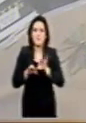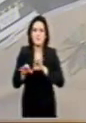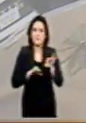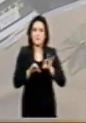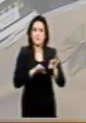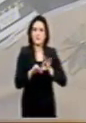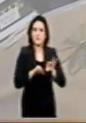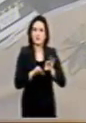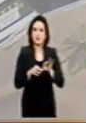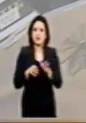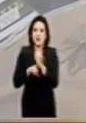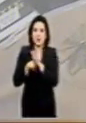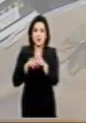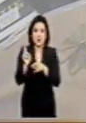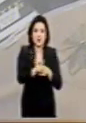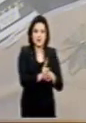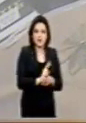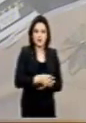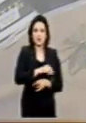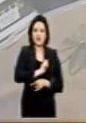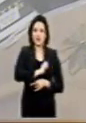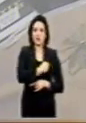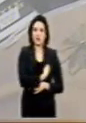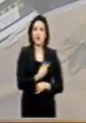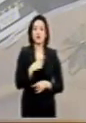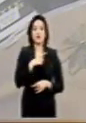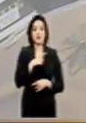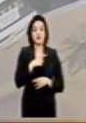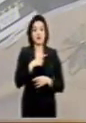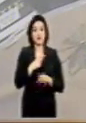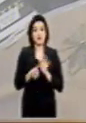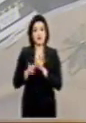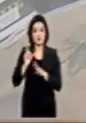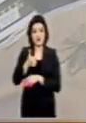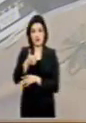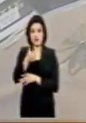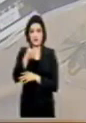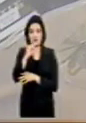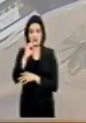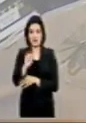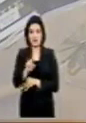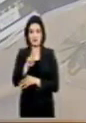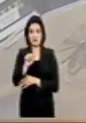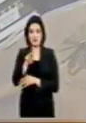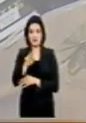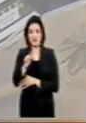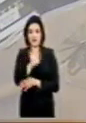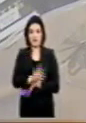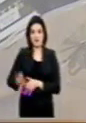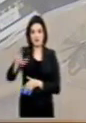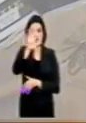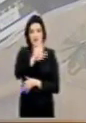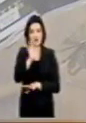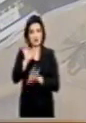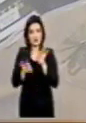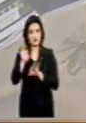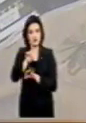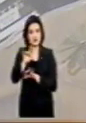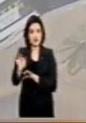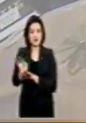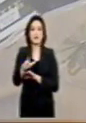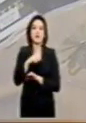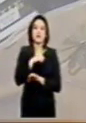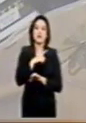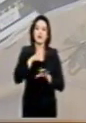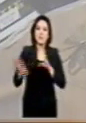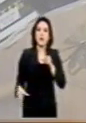tramitavam perante a 10ª Vara Federal da Seção Judiciária do Distrito Federal, com a subsequente remessa a